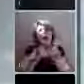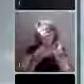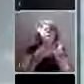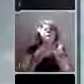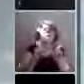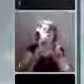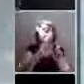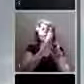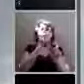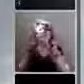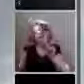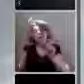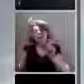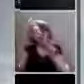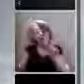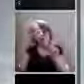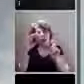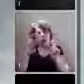alfabética, ordem.